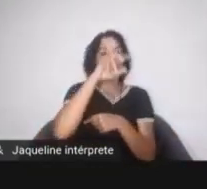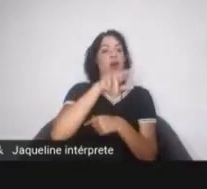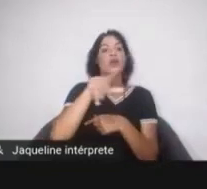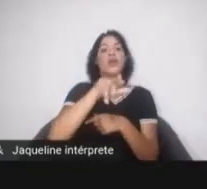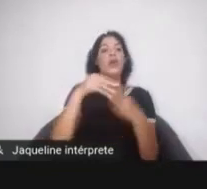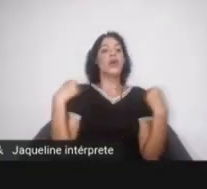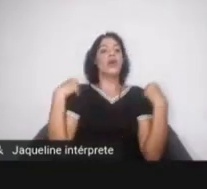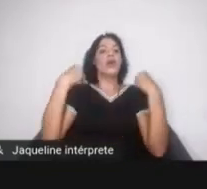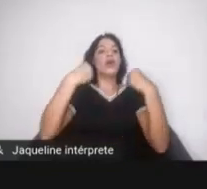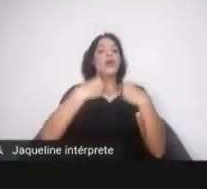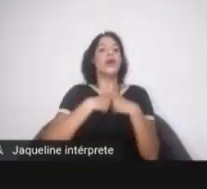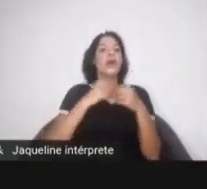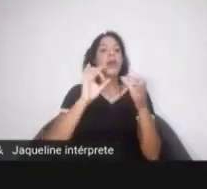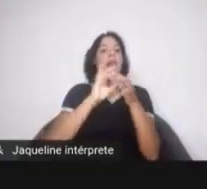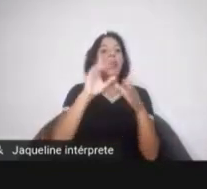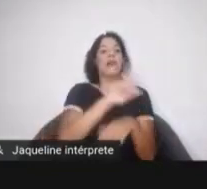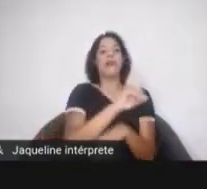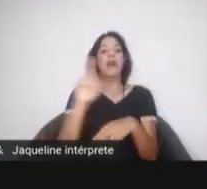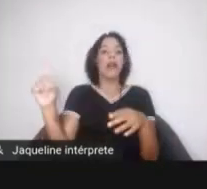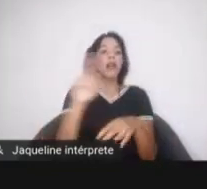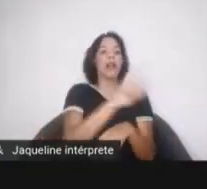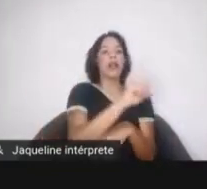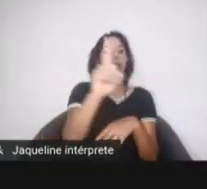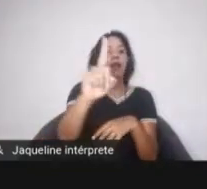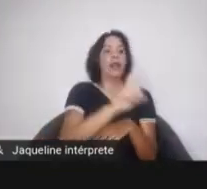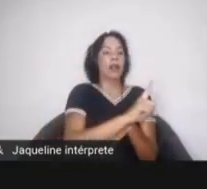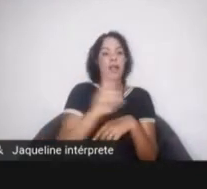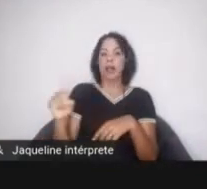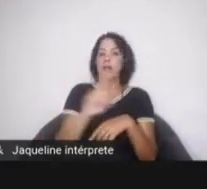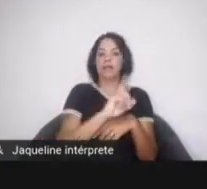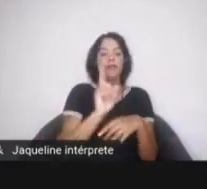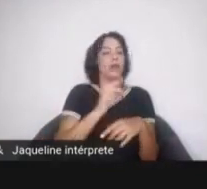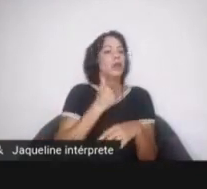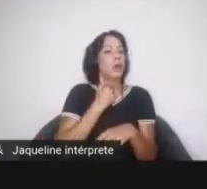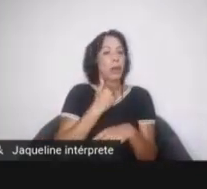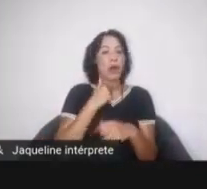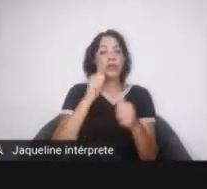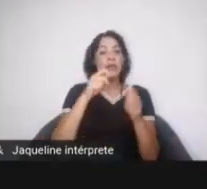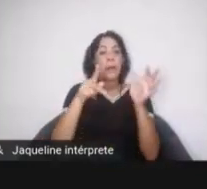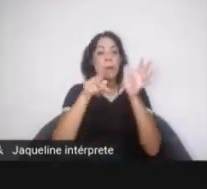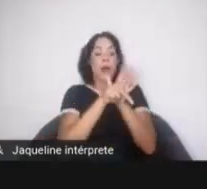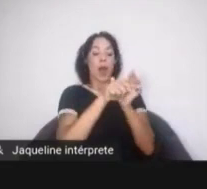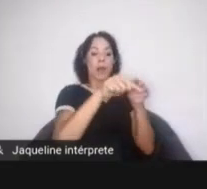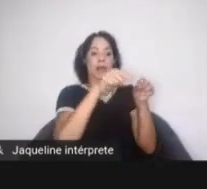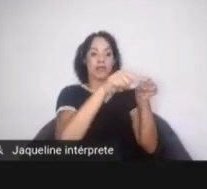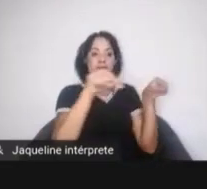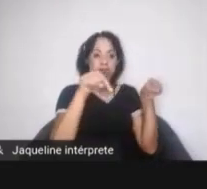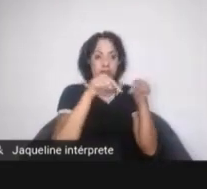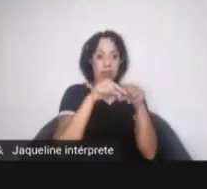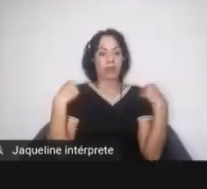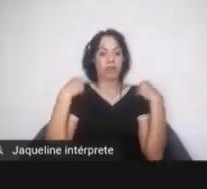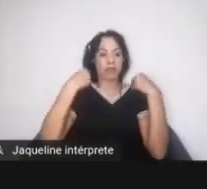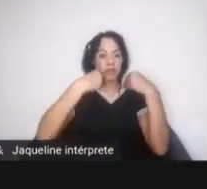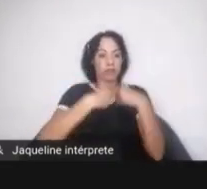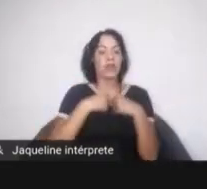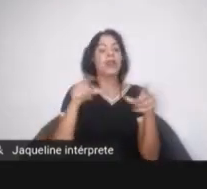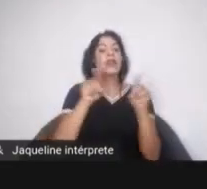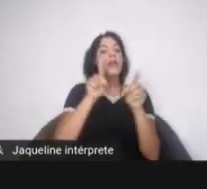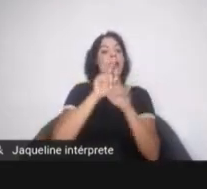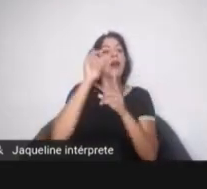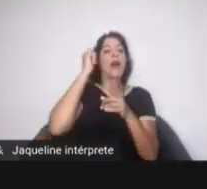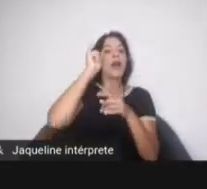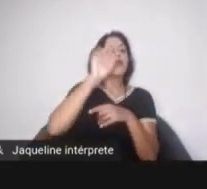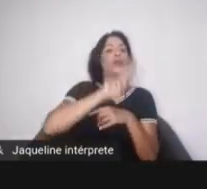ficar saindo daquele ambiente hospitalar para transitar em outros espaços. Não usar anéis,